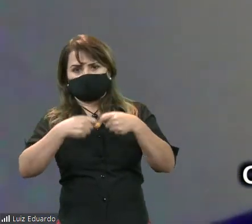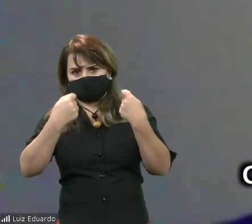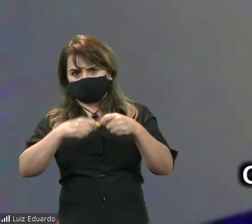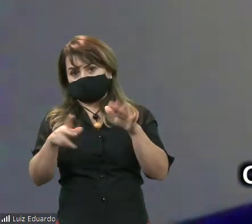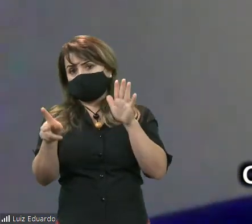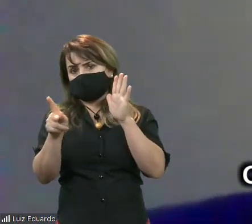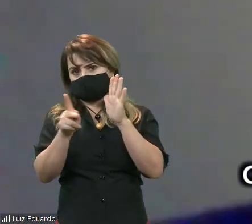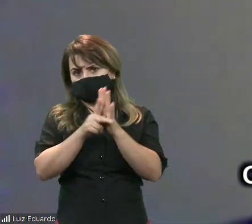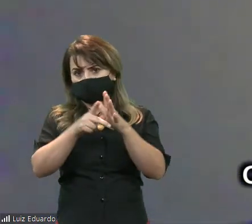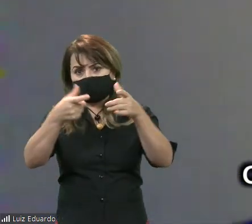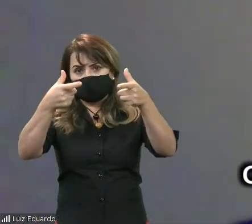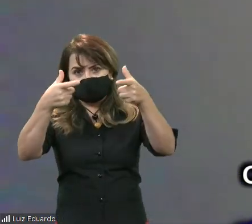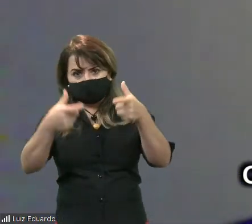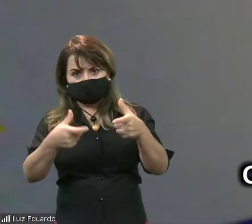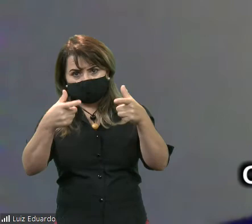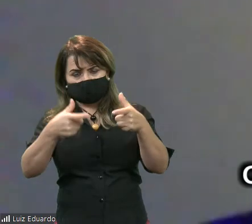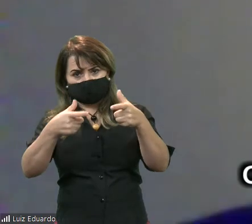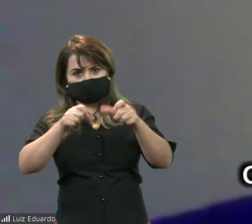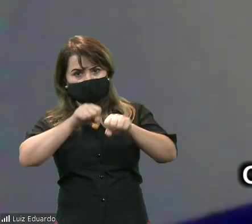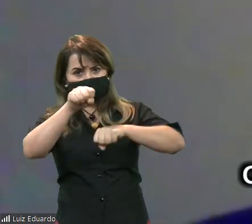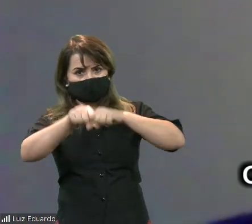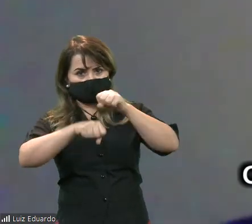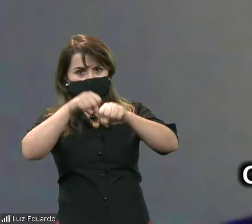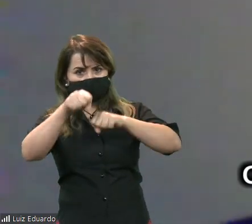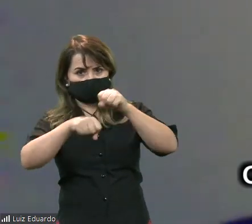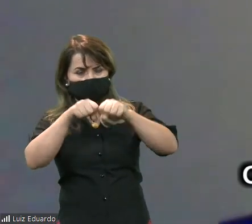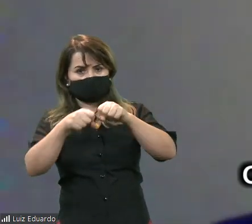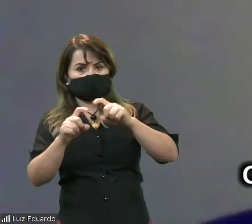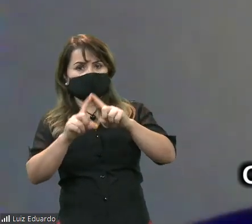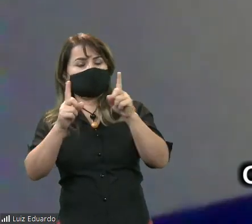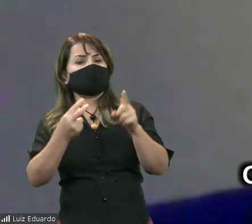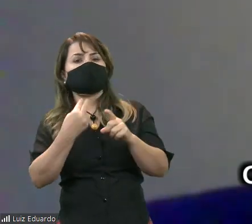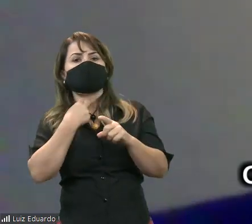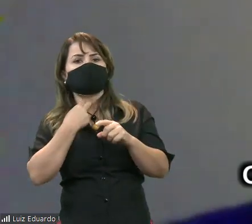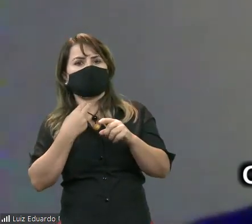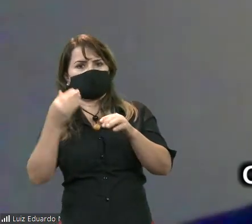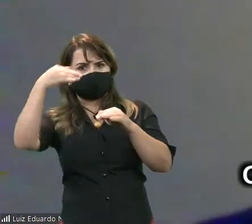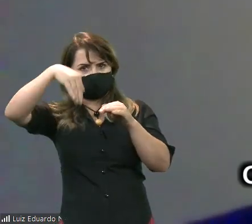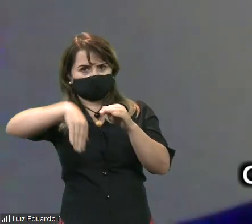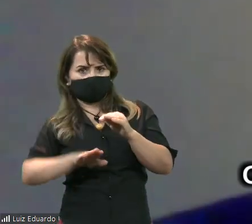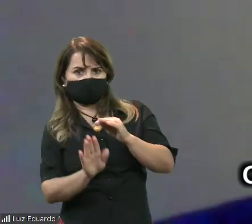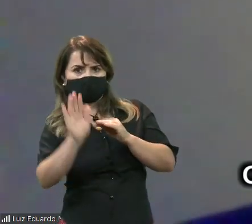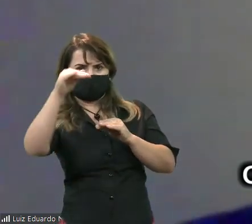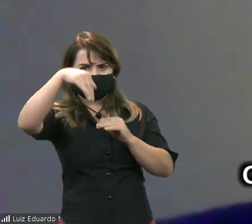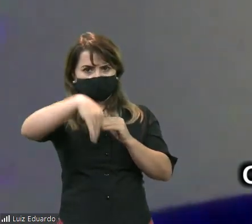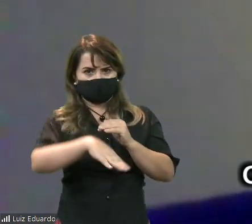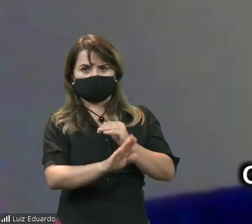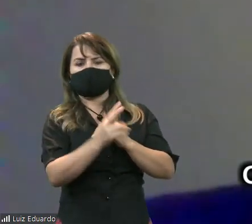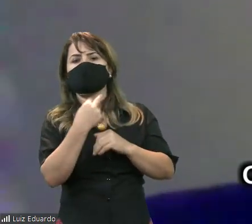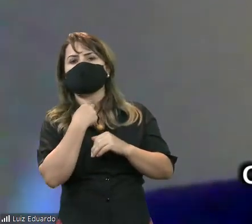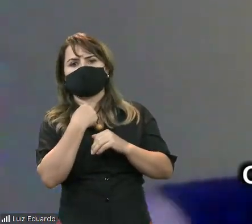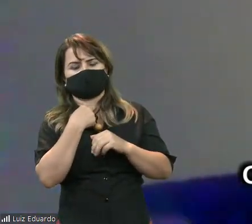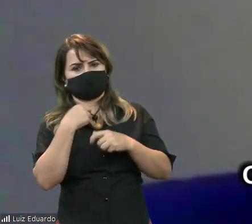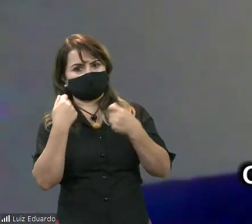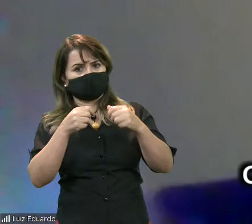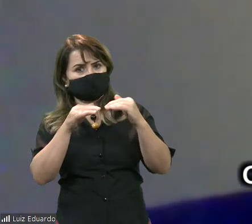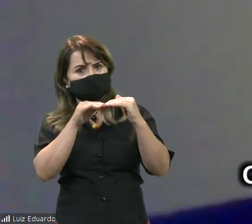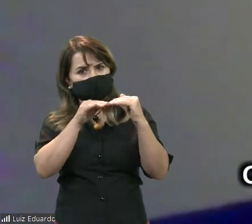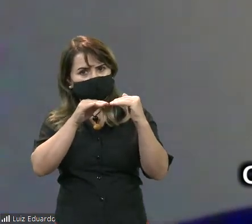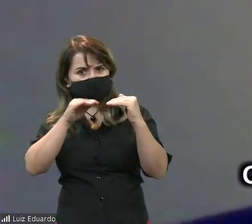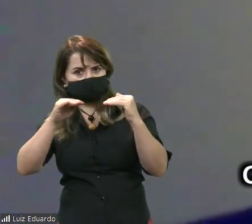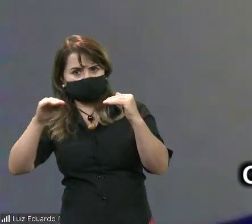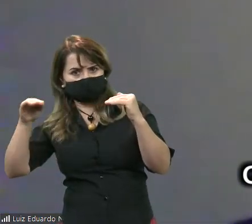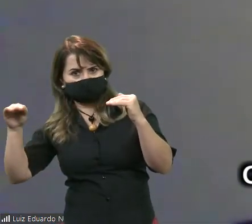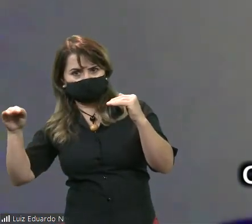ciclovia subindo e descendo, que aí vira cross, não sei o que que eles falam aí. Então, é importante